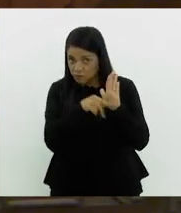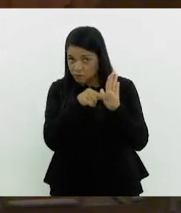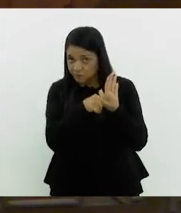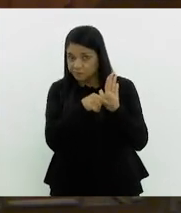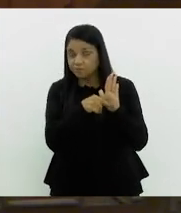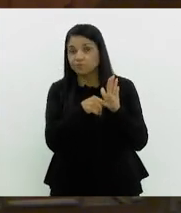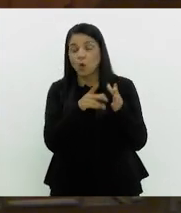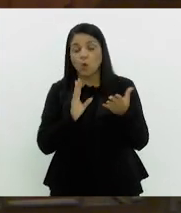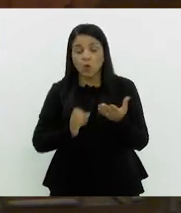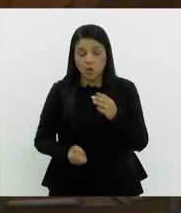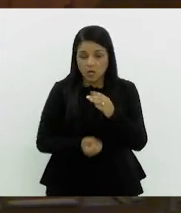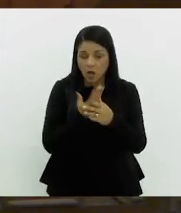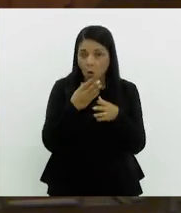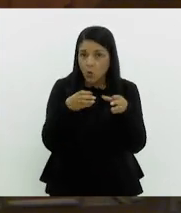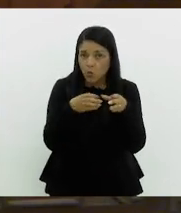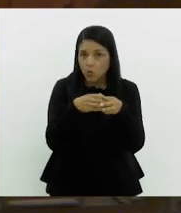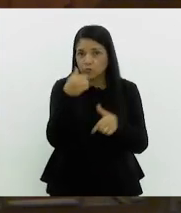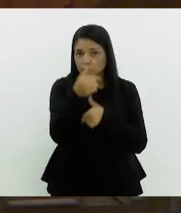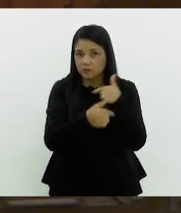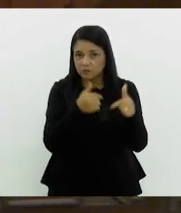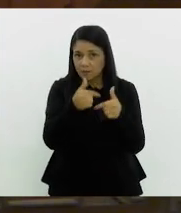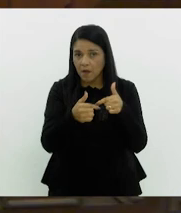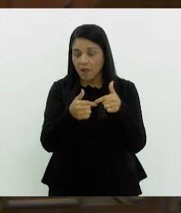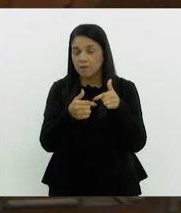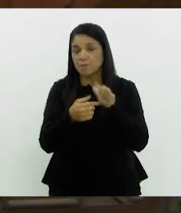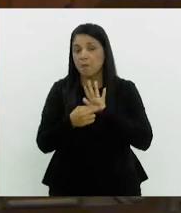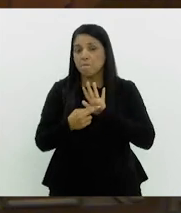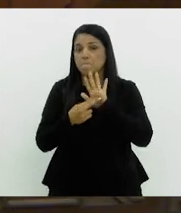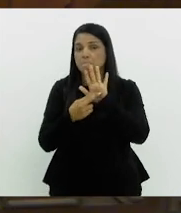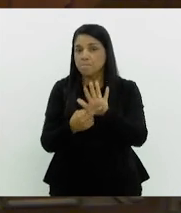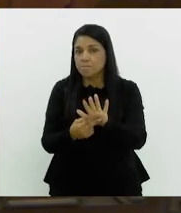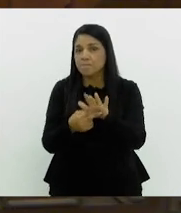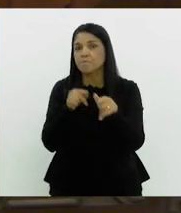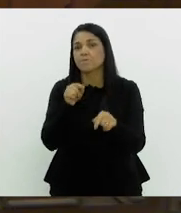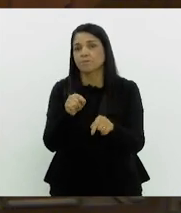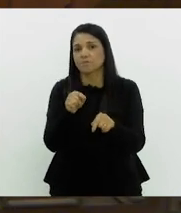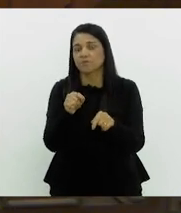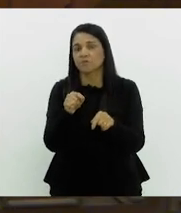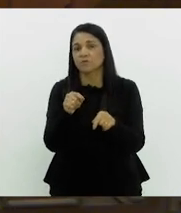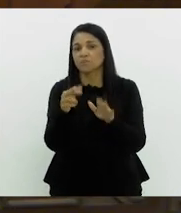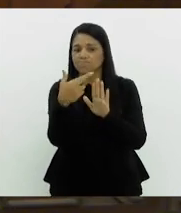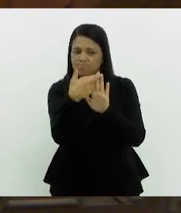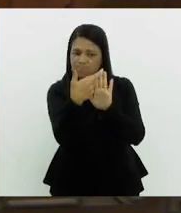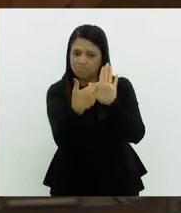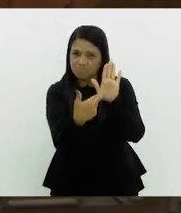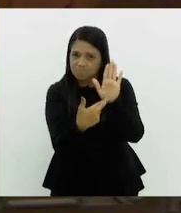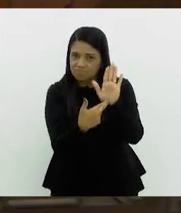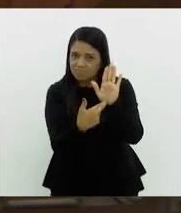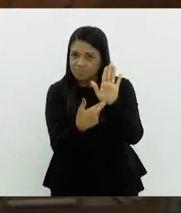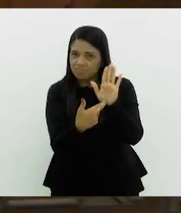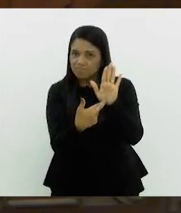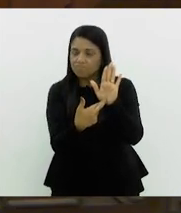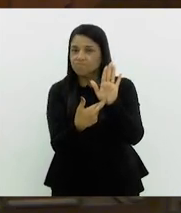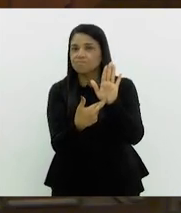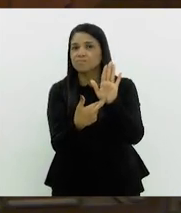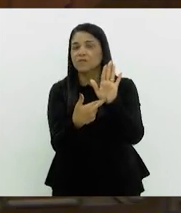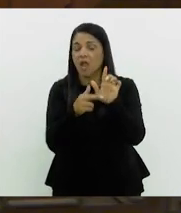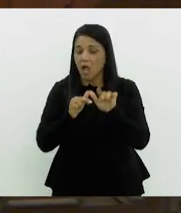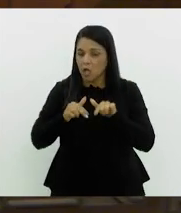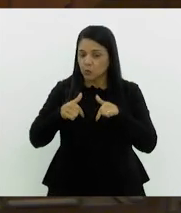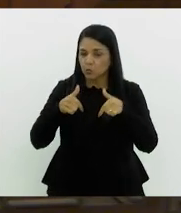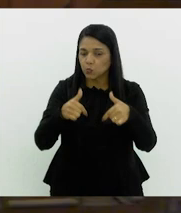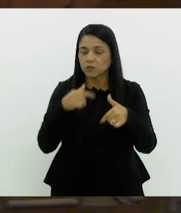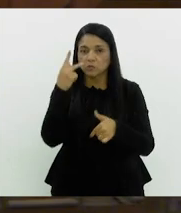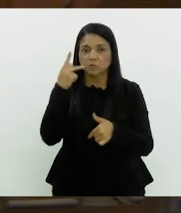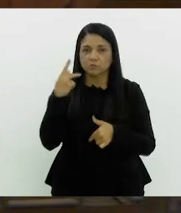grupo de trabalho para apresentar aos senhores um ato normativo que regulamente a atuação da Procuradoria da